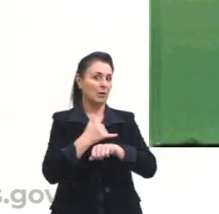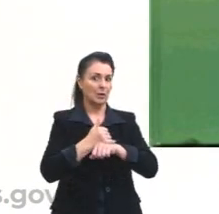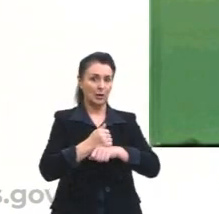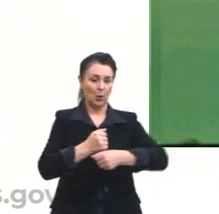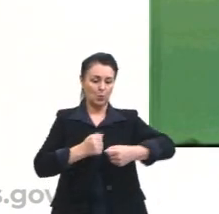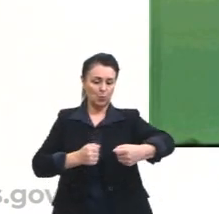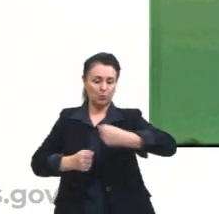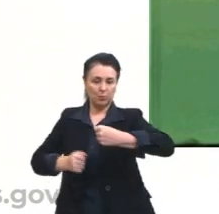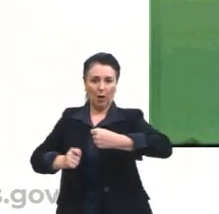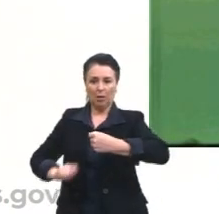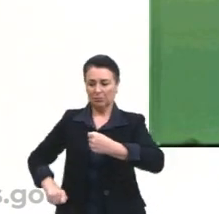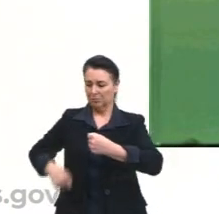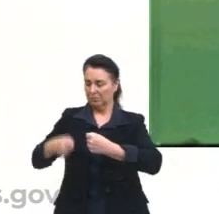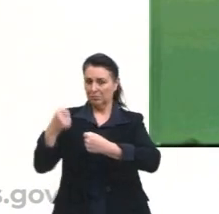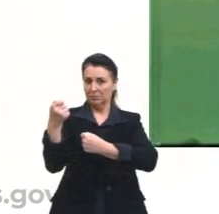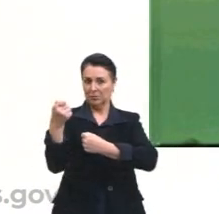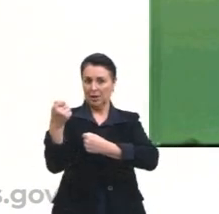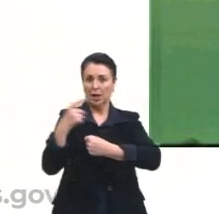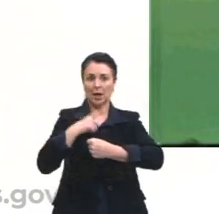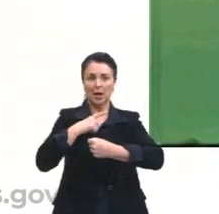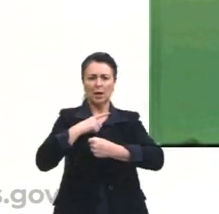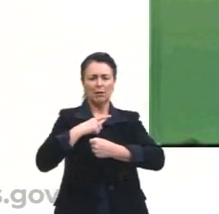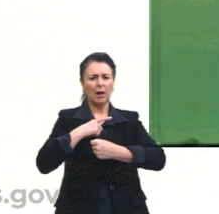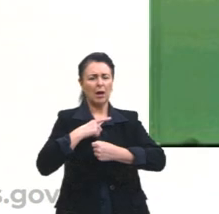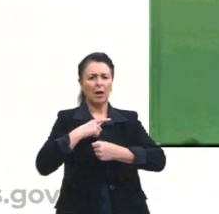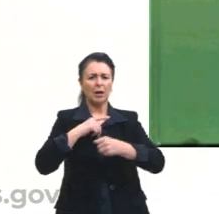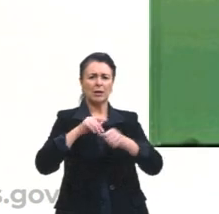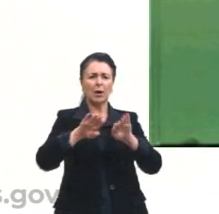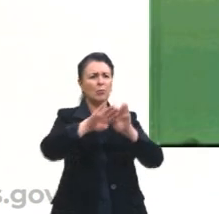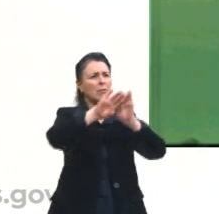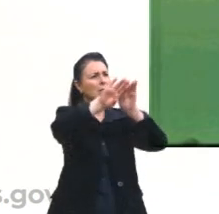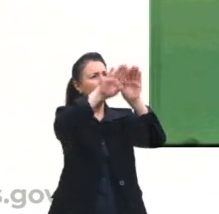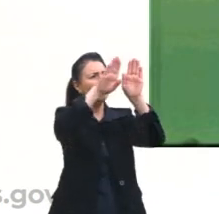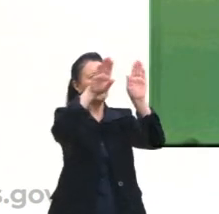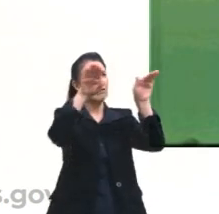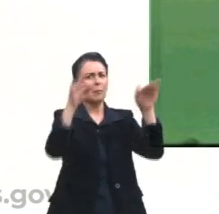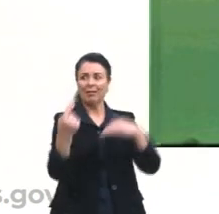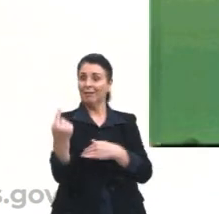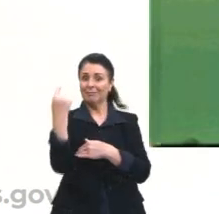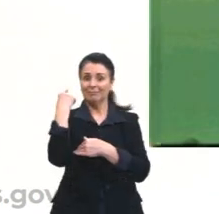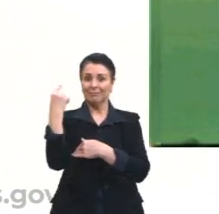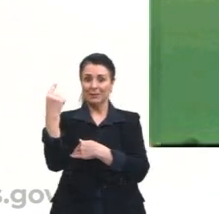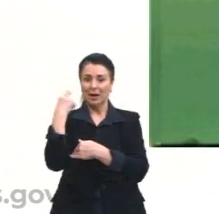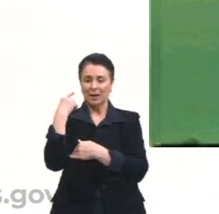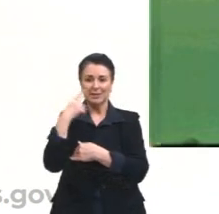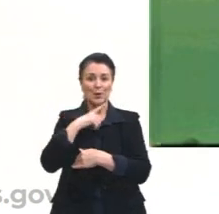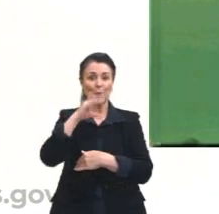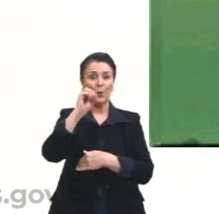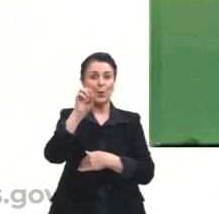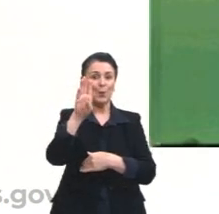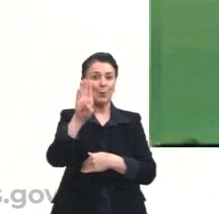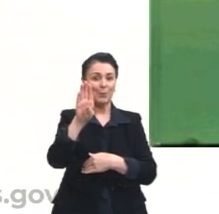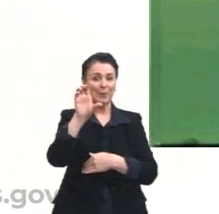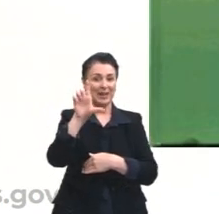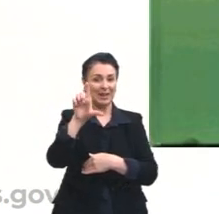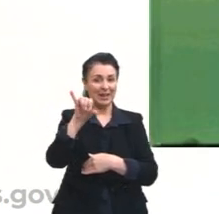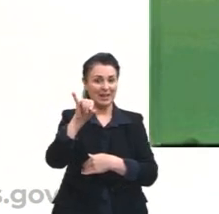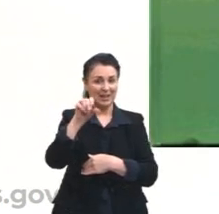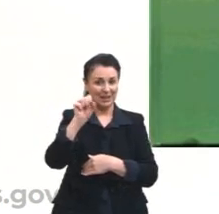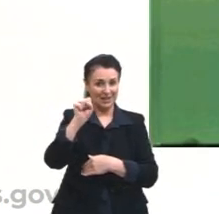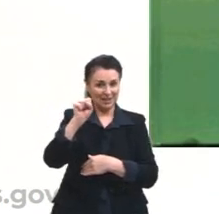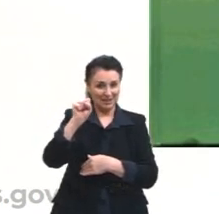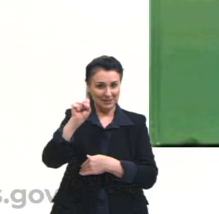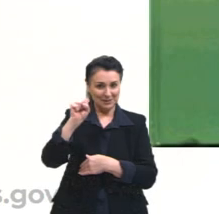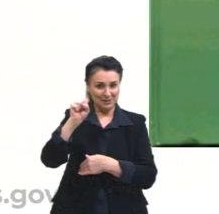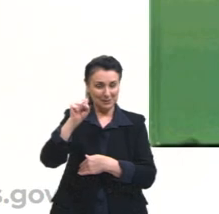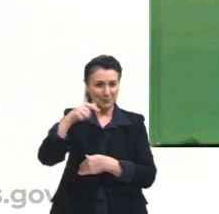escudo e lá atrás numa Colina vem o parceiro do Asterix e Obelix carregando uma pedra e na